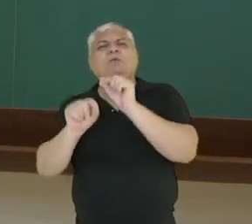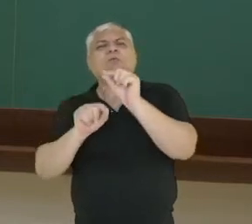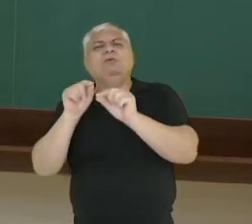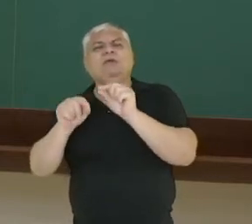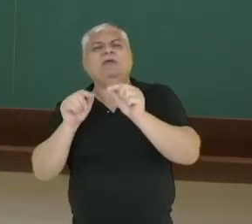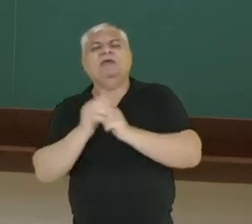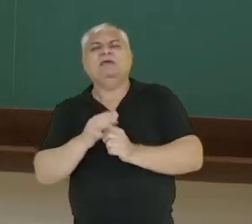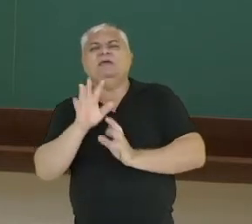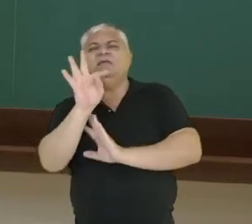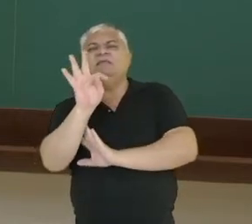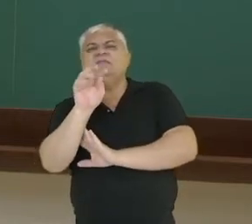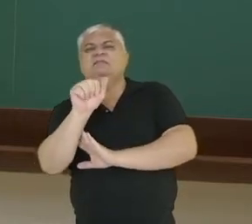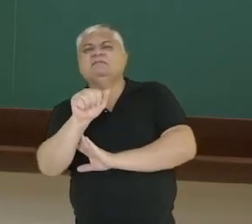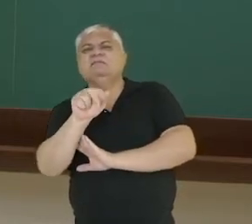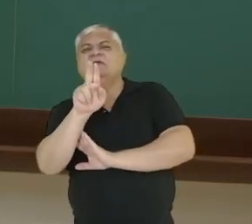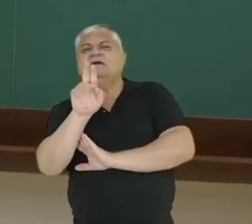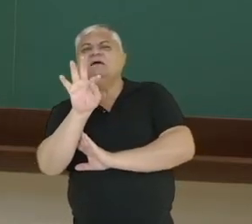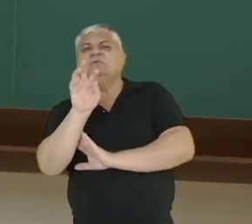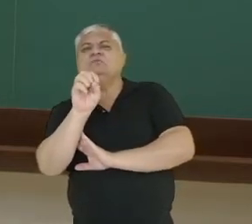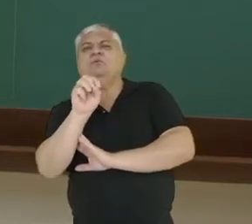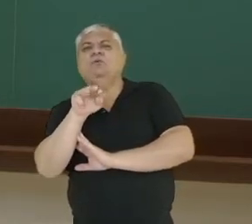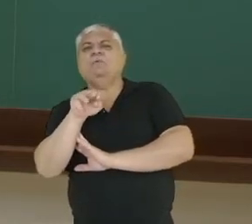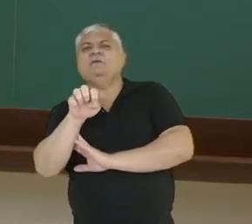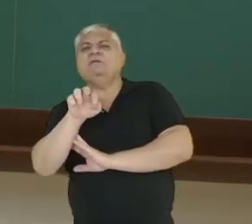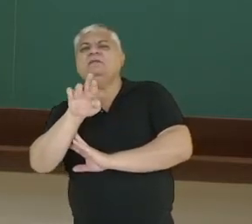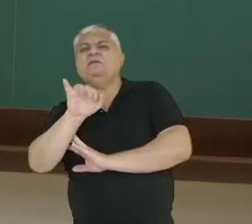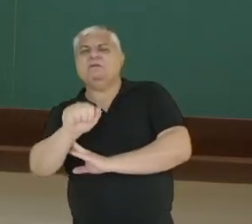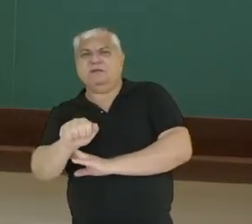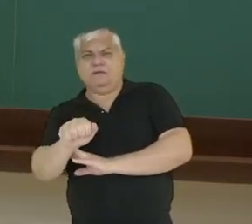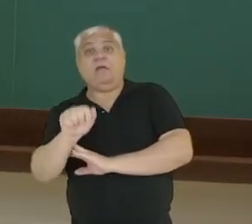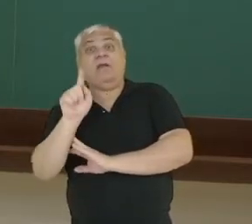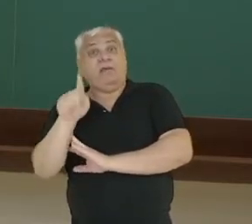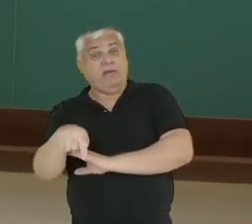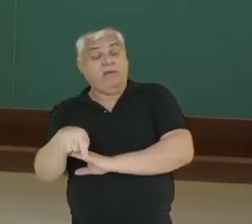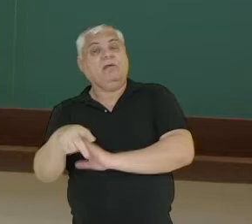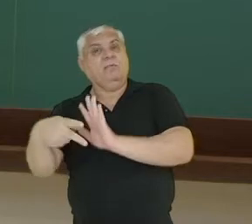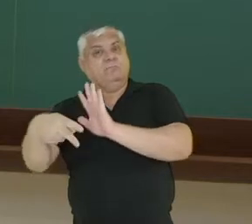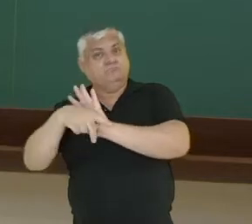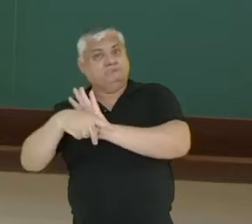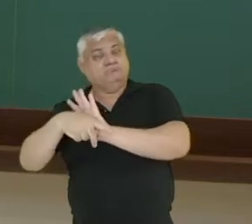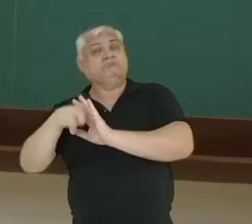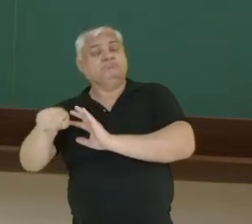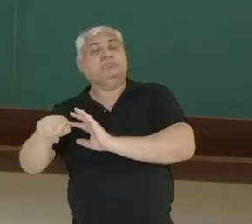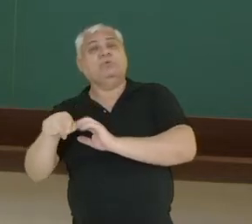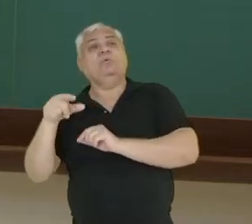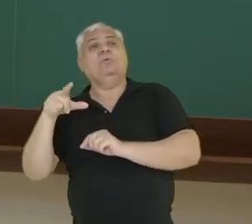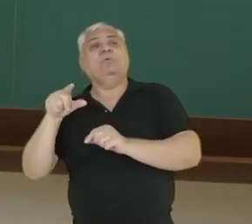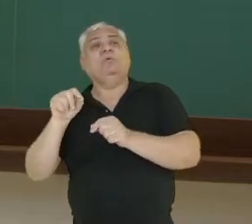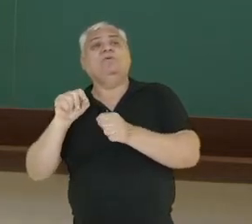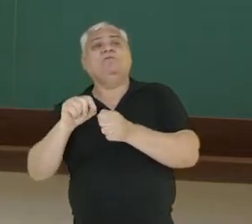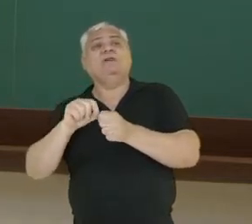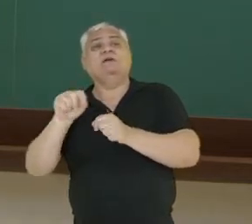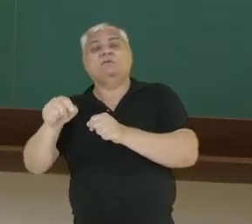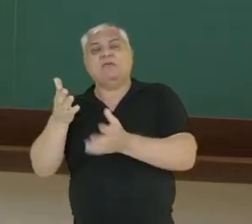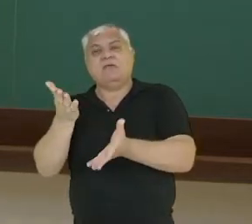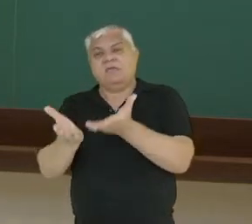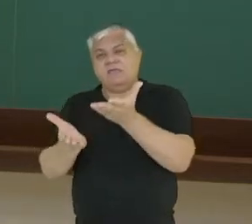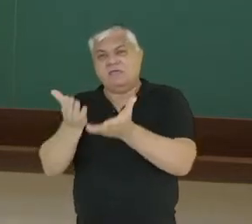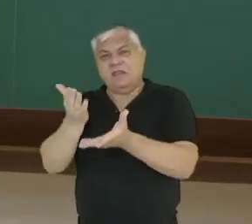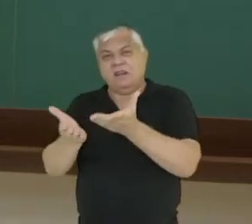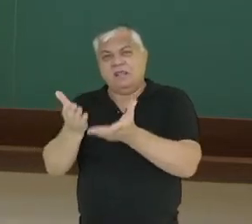ser tautomeria, tá? Esse é um caso particular de isomeria de função, no qual os